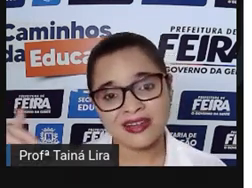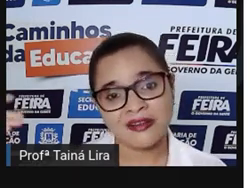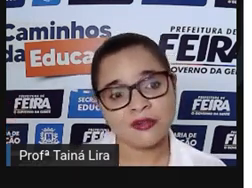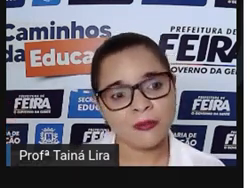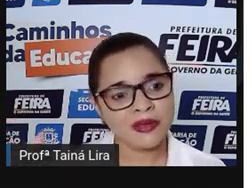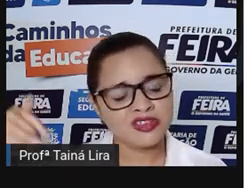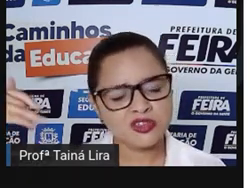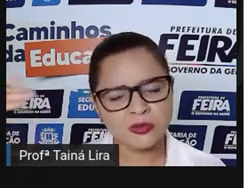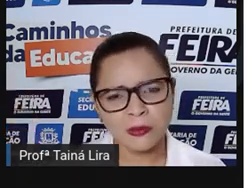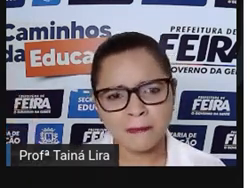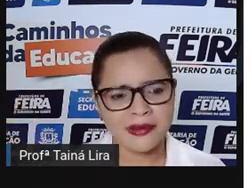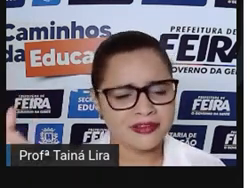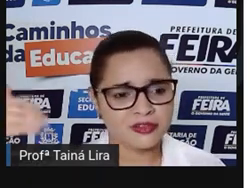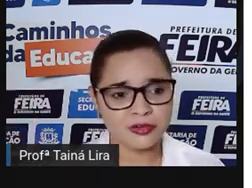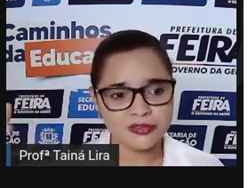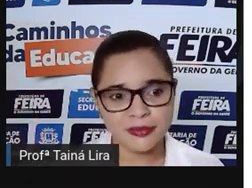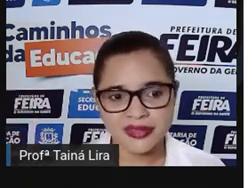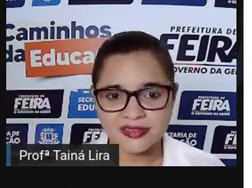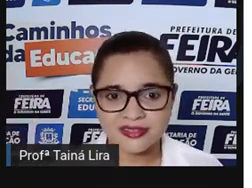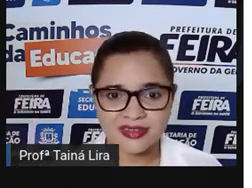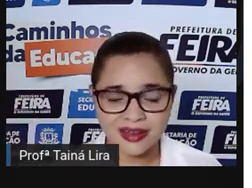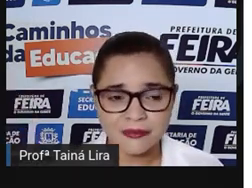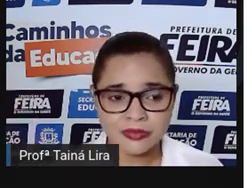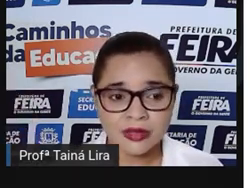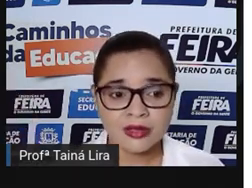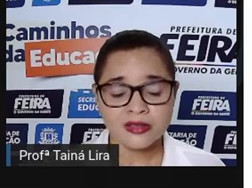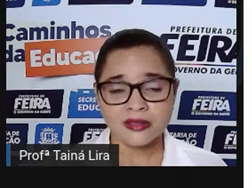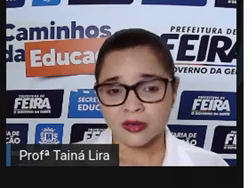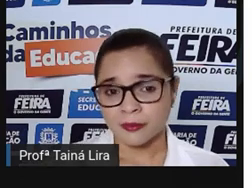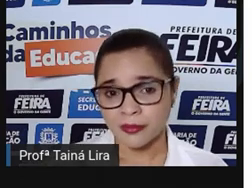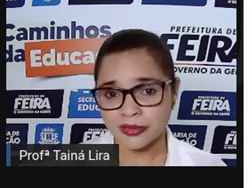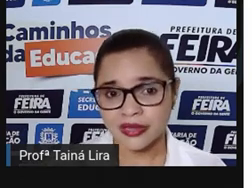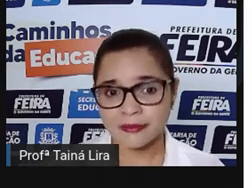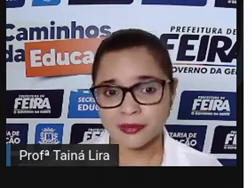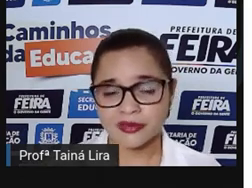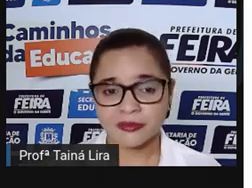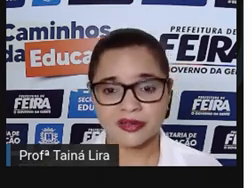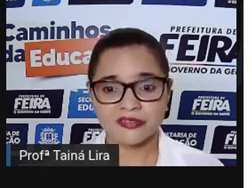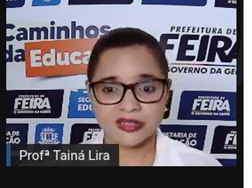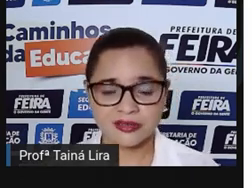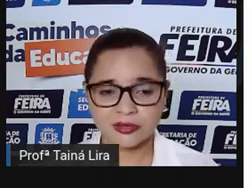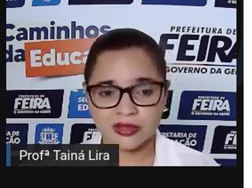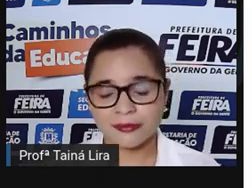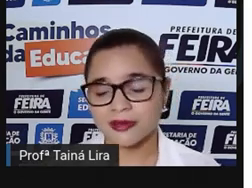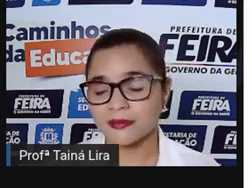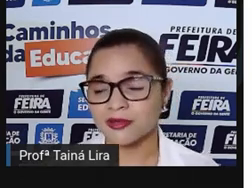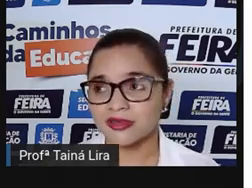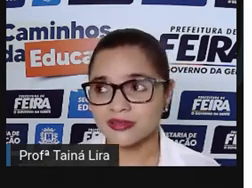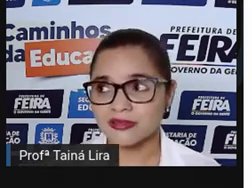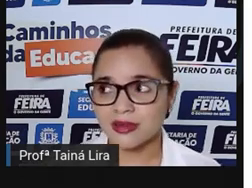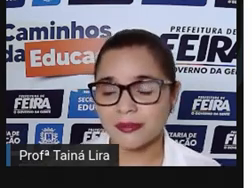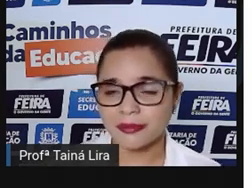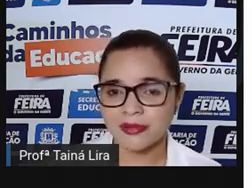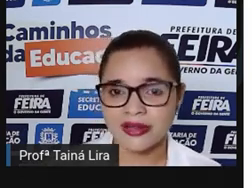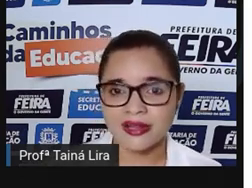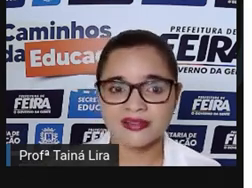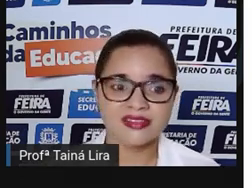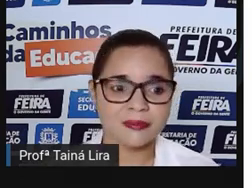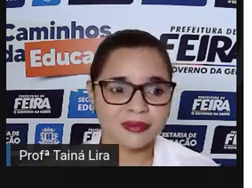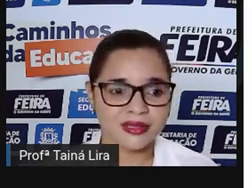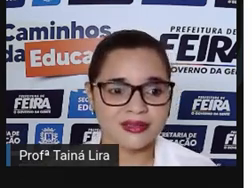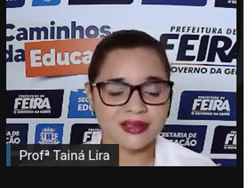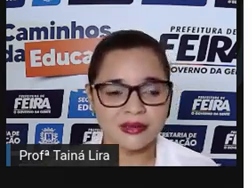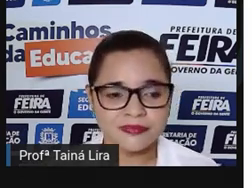cartas chegavam com mais de um mês, 2 meses, tá? Por que Pró demorava tanto tempo, demorou tanto tempo para o